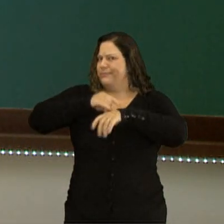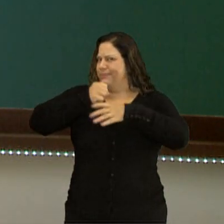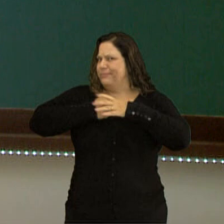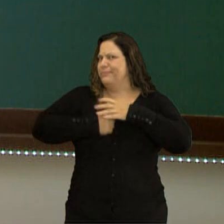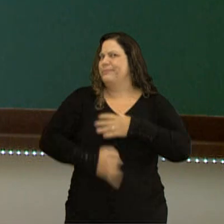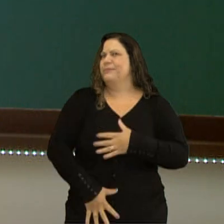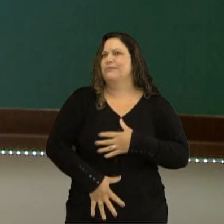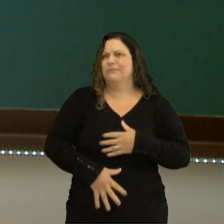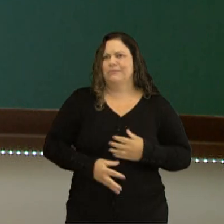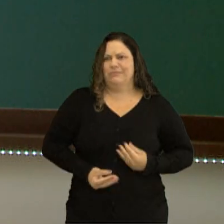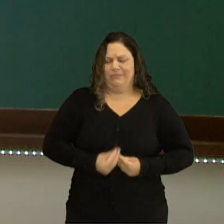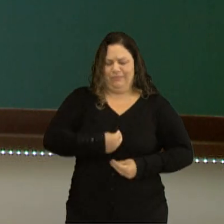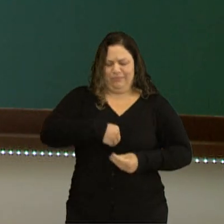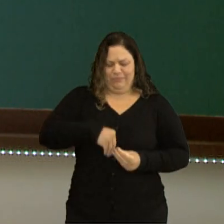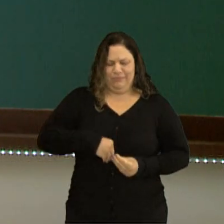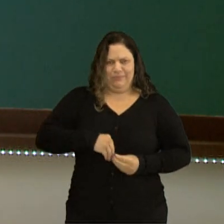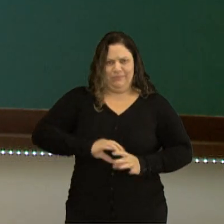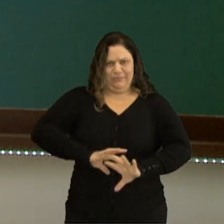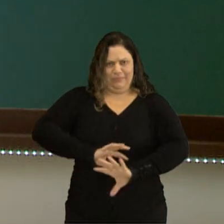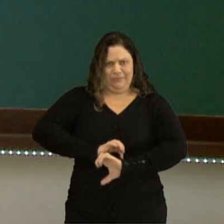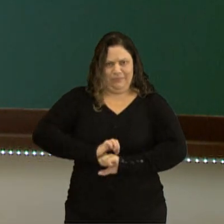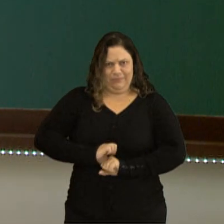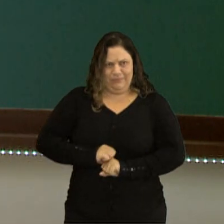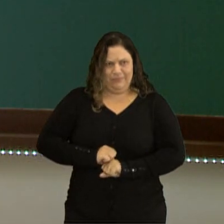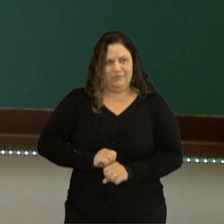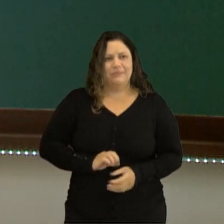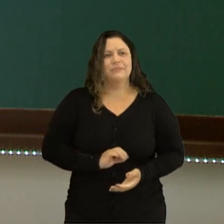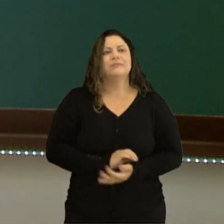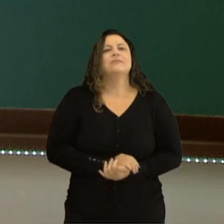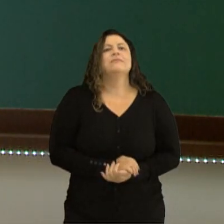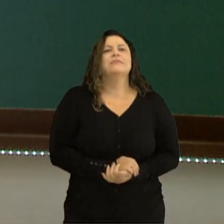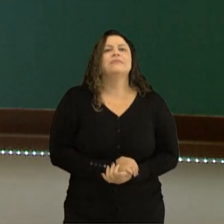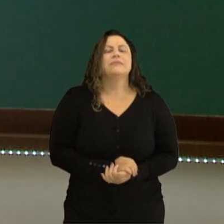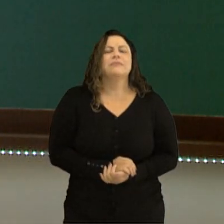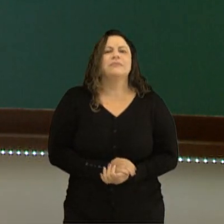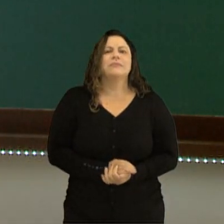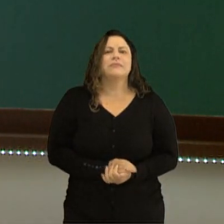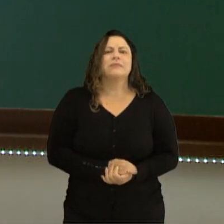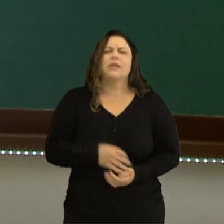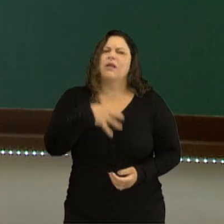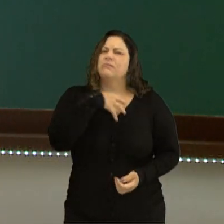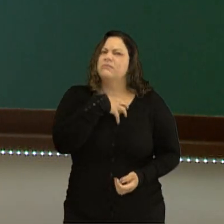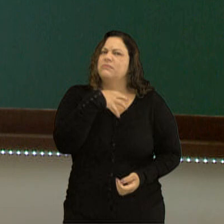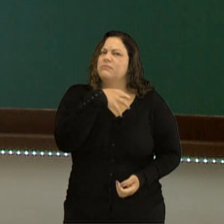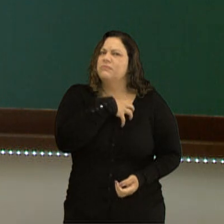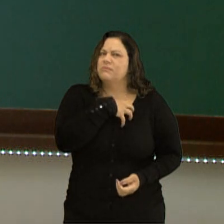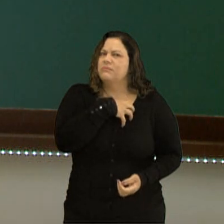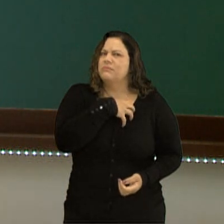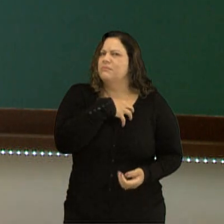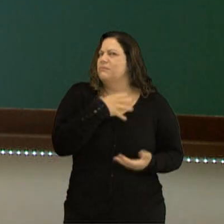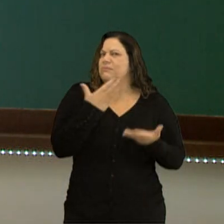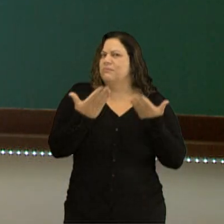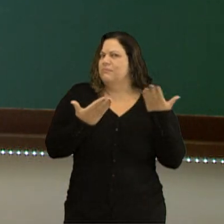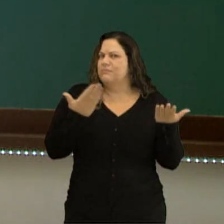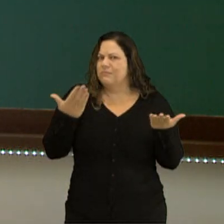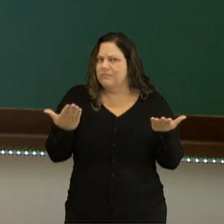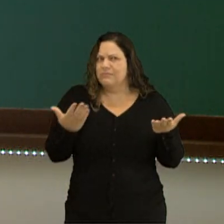da instalação desse parasita no nosso intestino. E os sintomas, gente, que sintomas